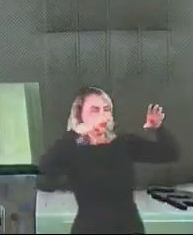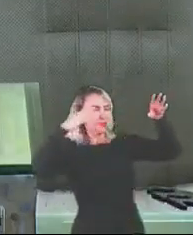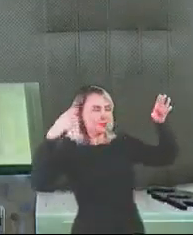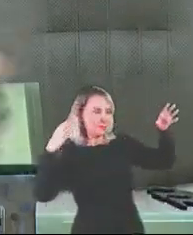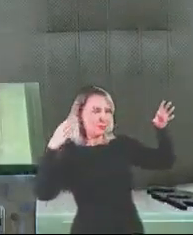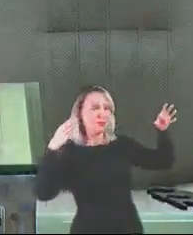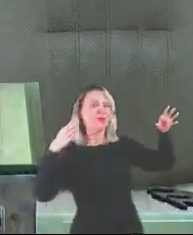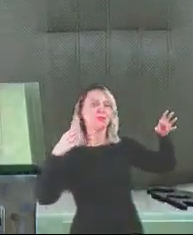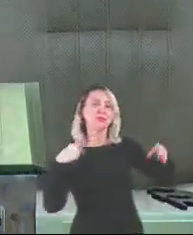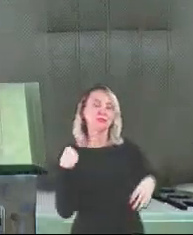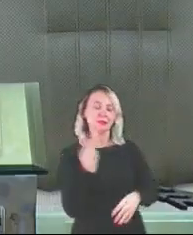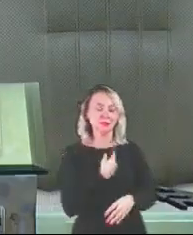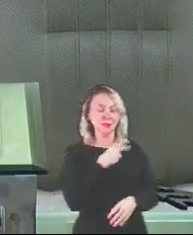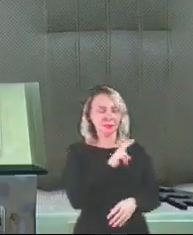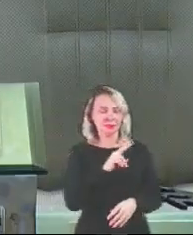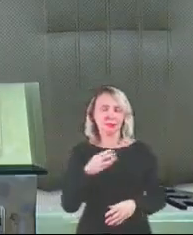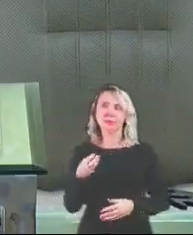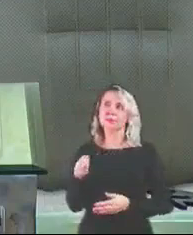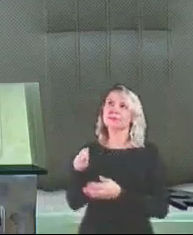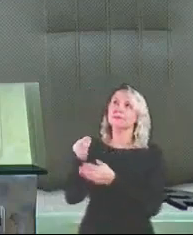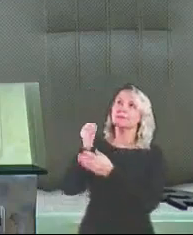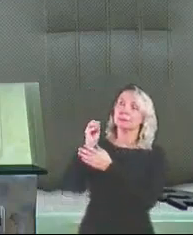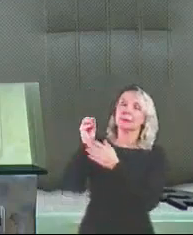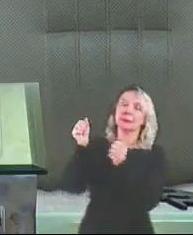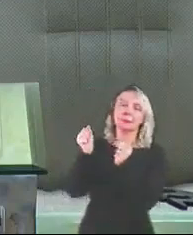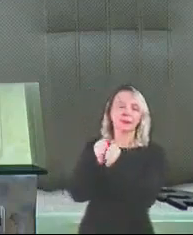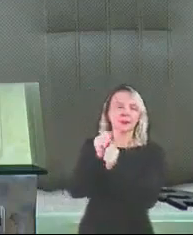Deus Todo-Poderoso.